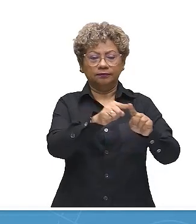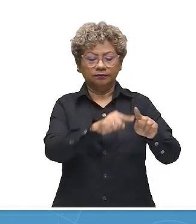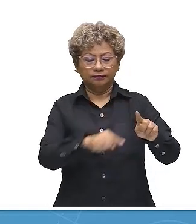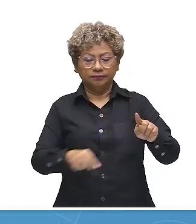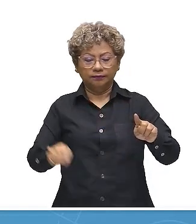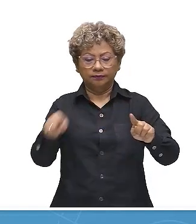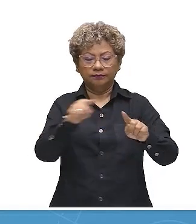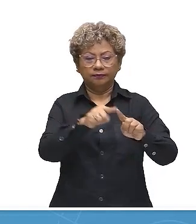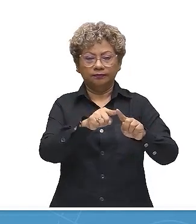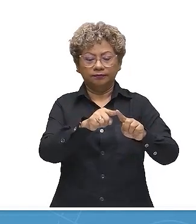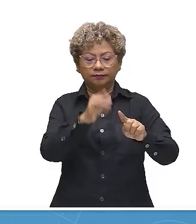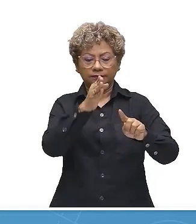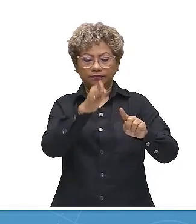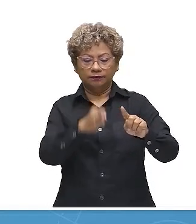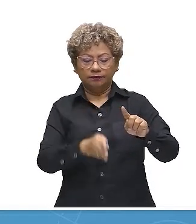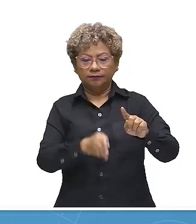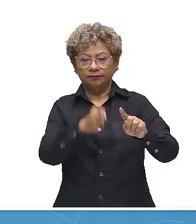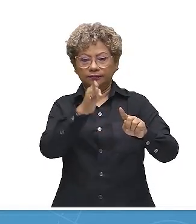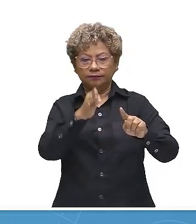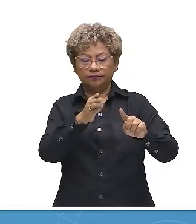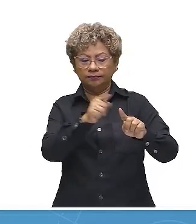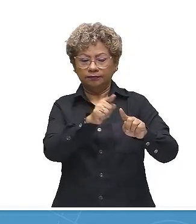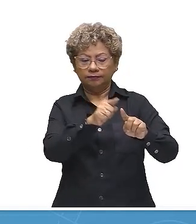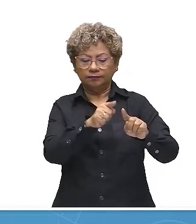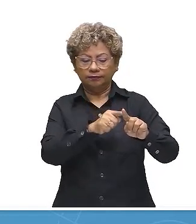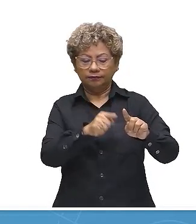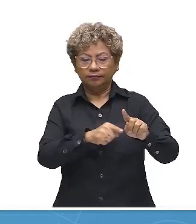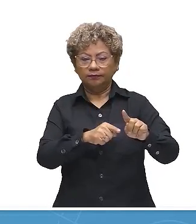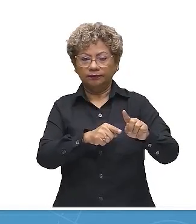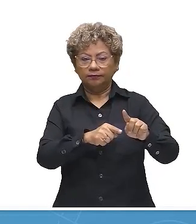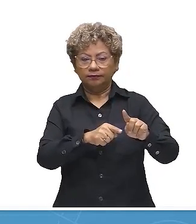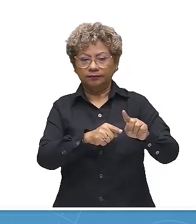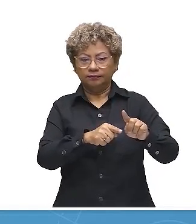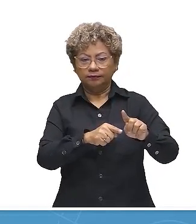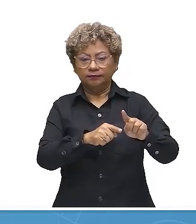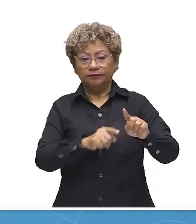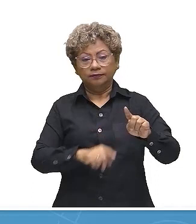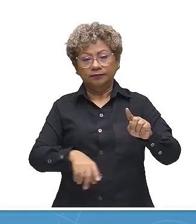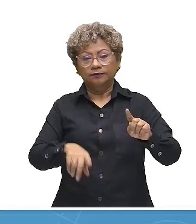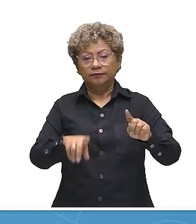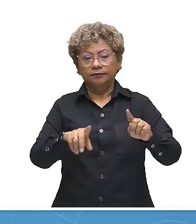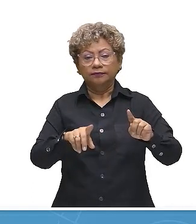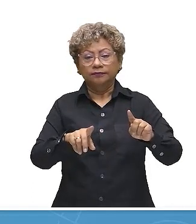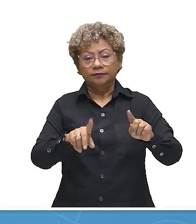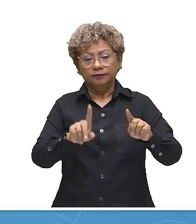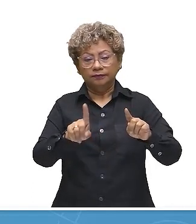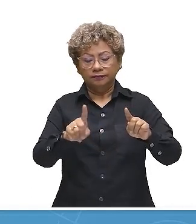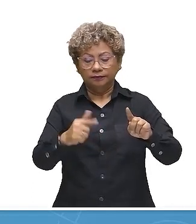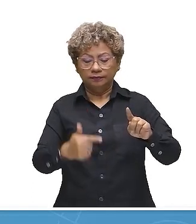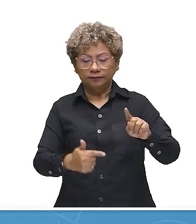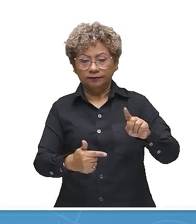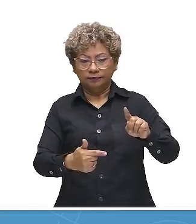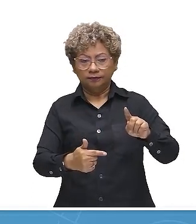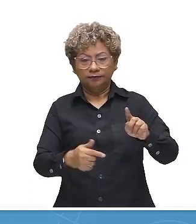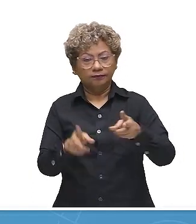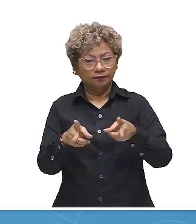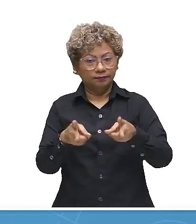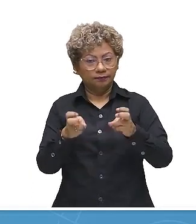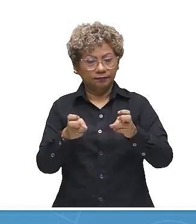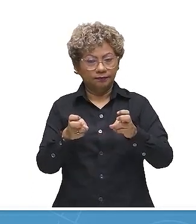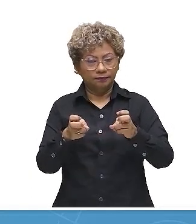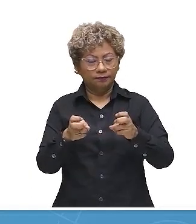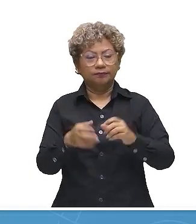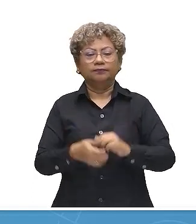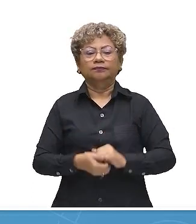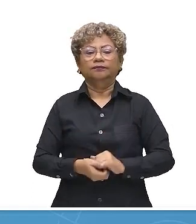você pode dizer aqui que é a metade, certo? Se eu colocar aqui em fração, eu posso